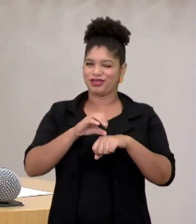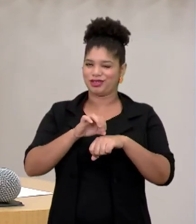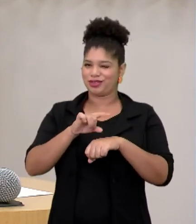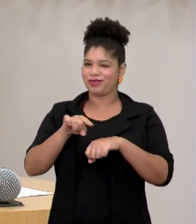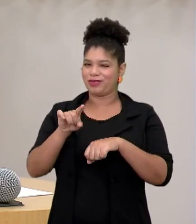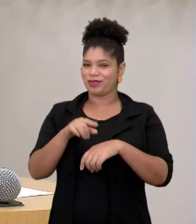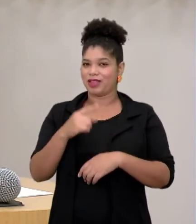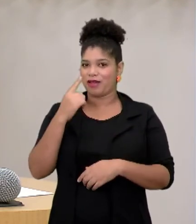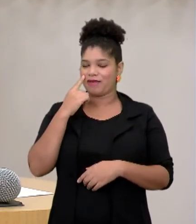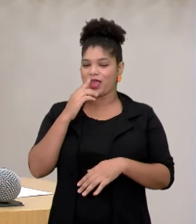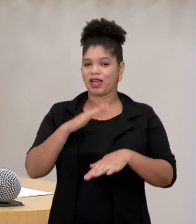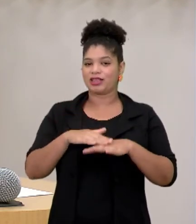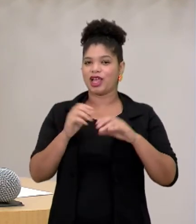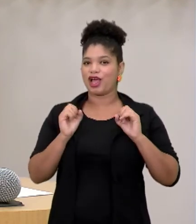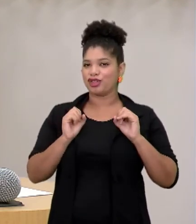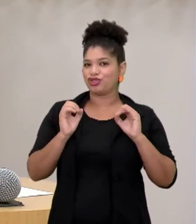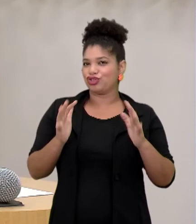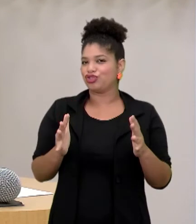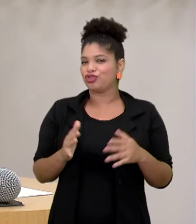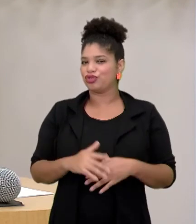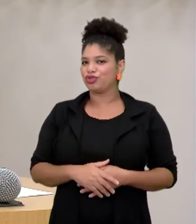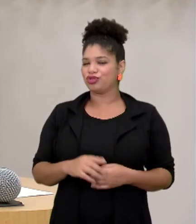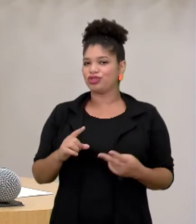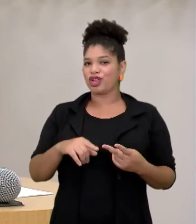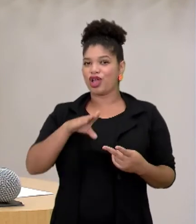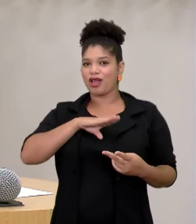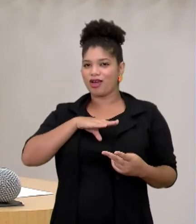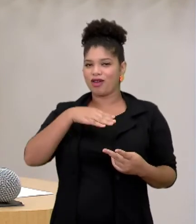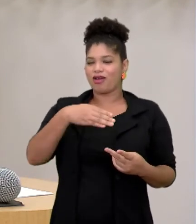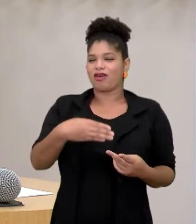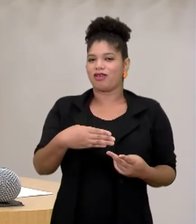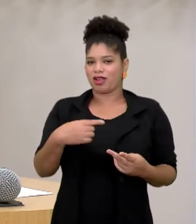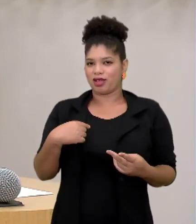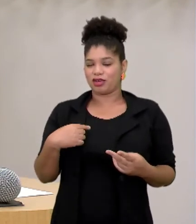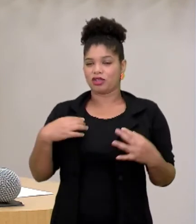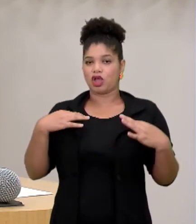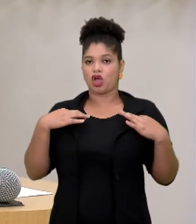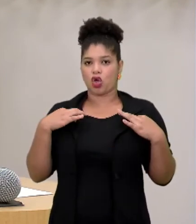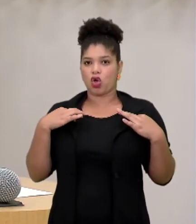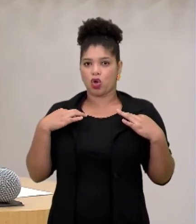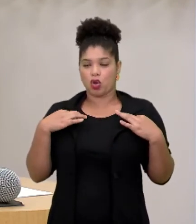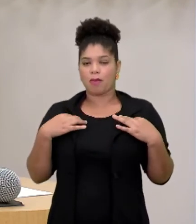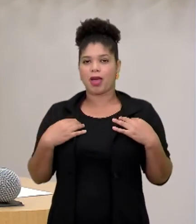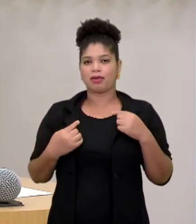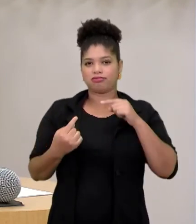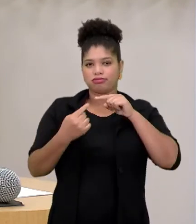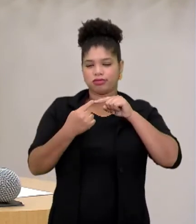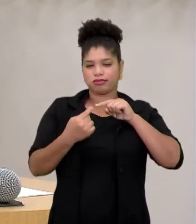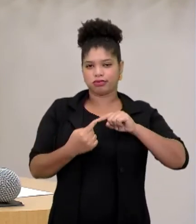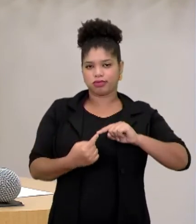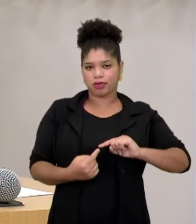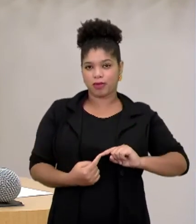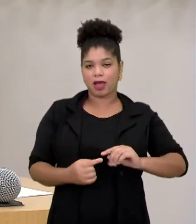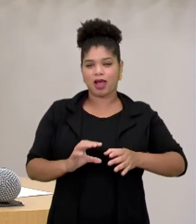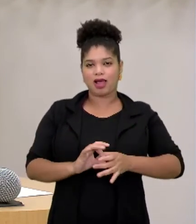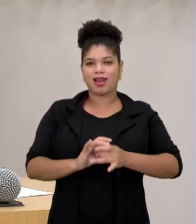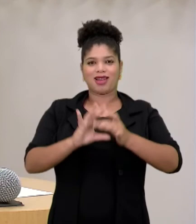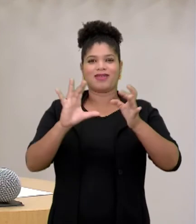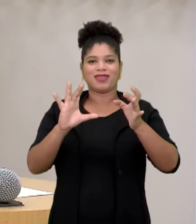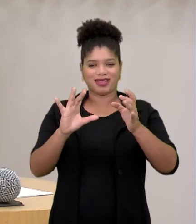ele fala sobre atitude, sobre coragem, sobre a gente se vestir, ser mais ter liberdade, ou